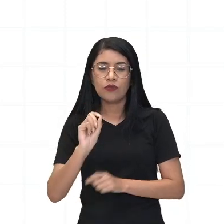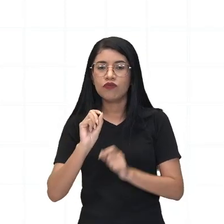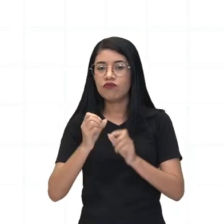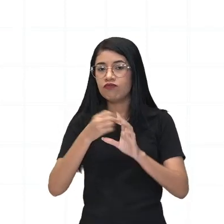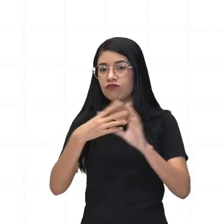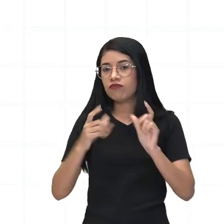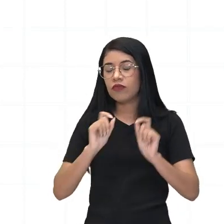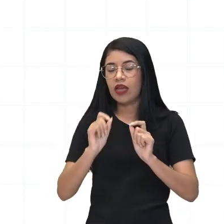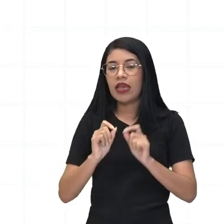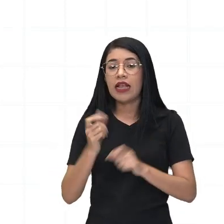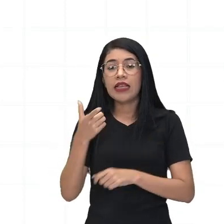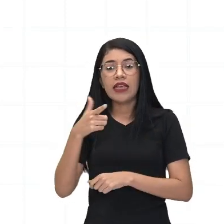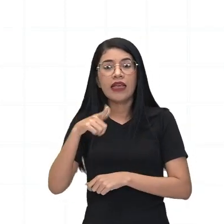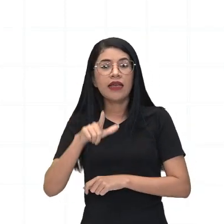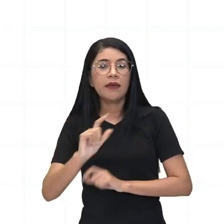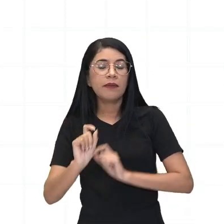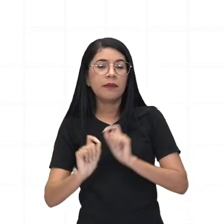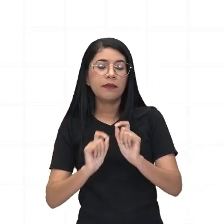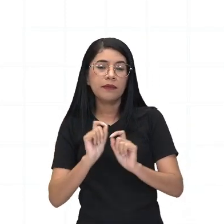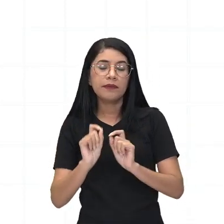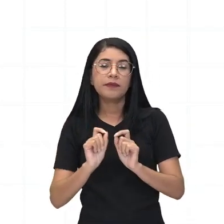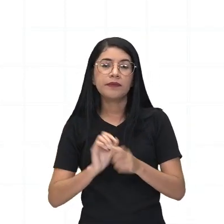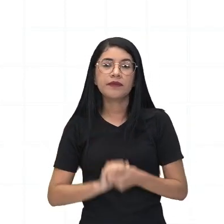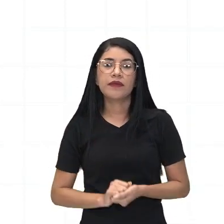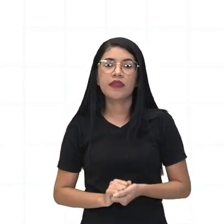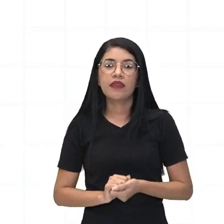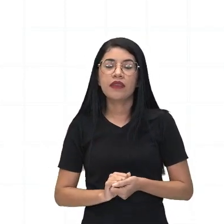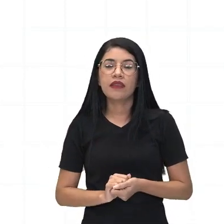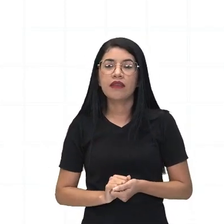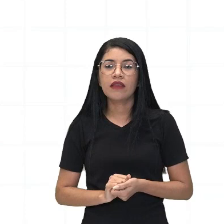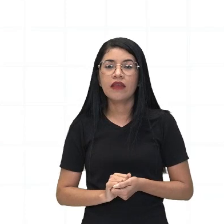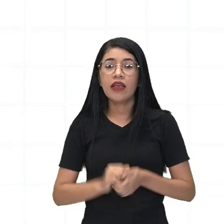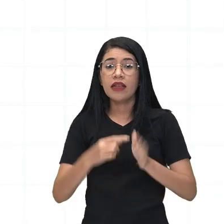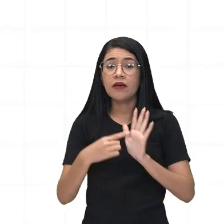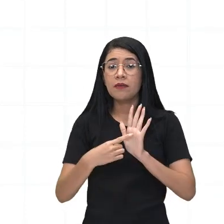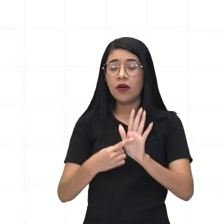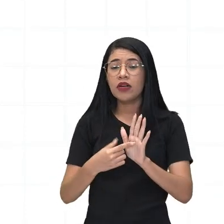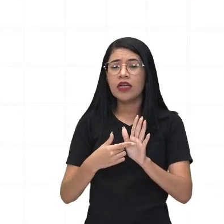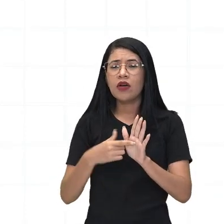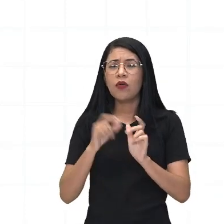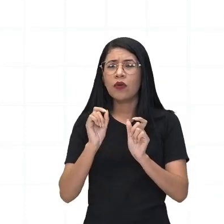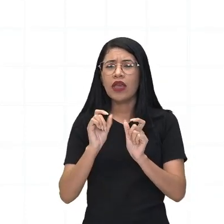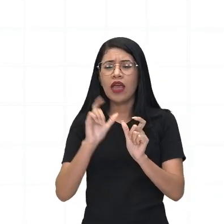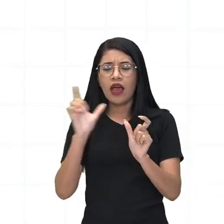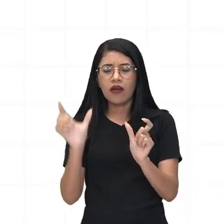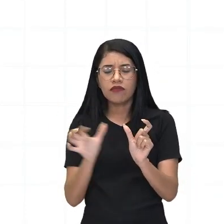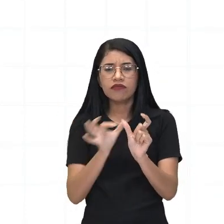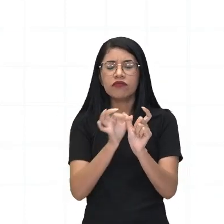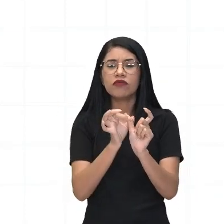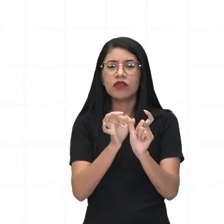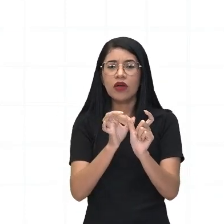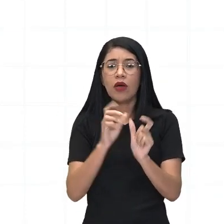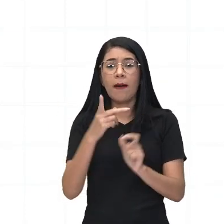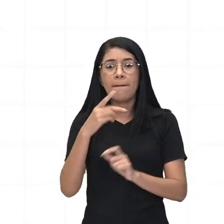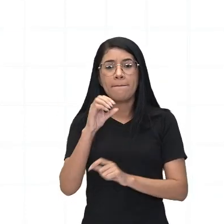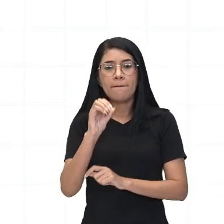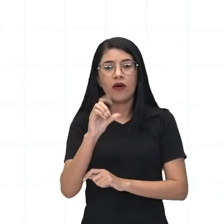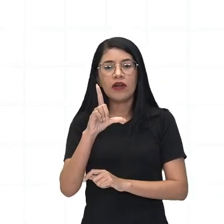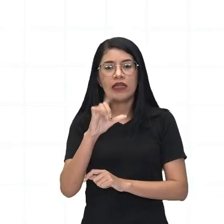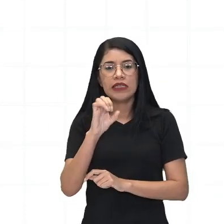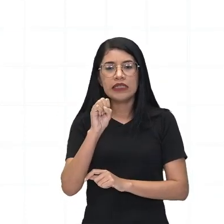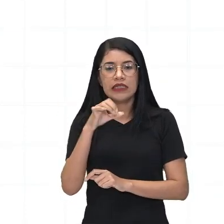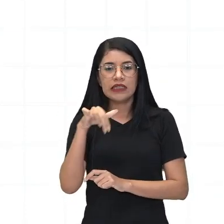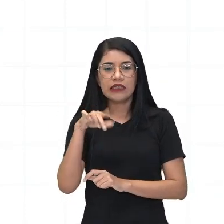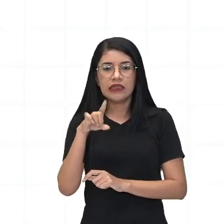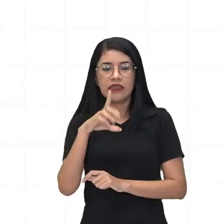pela repetição, aí enfática de uma conjunção. Por isso, polissíndeto, porque a conjunção